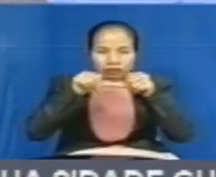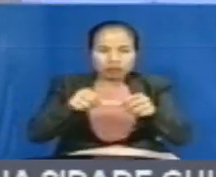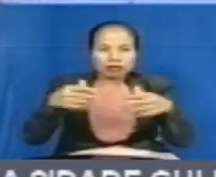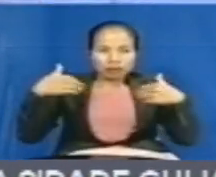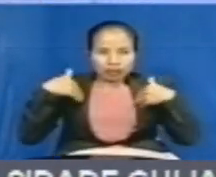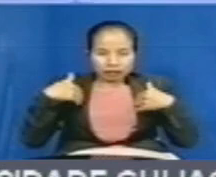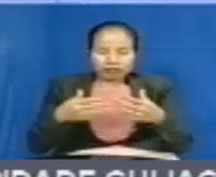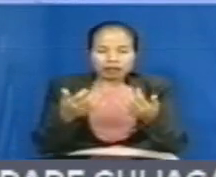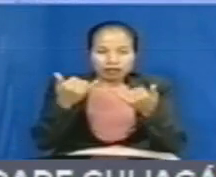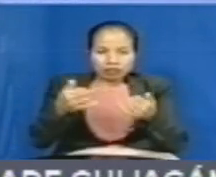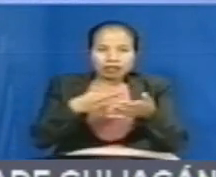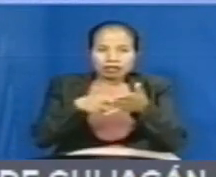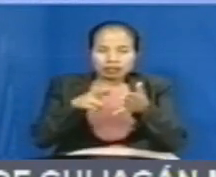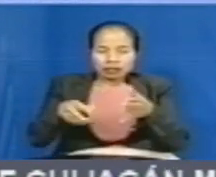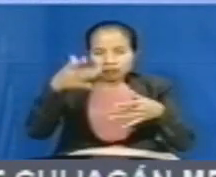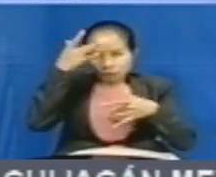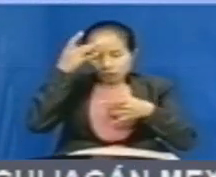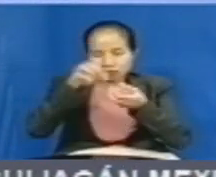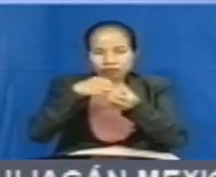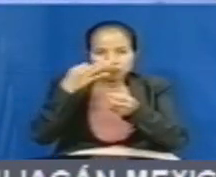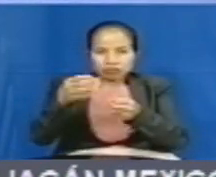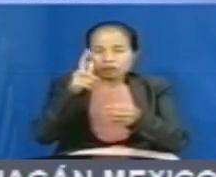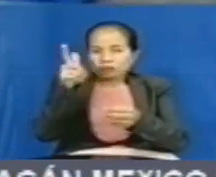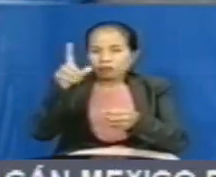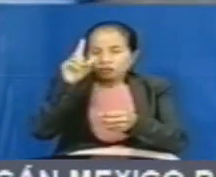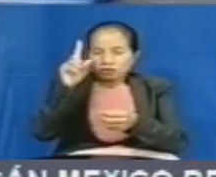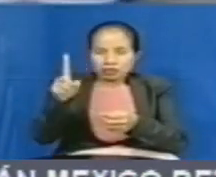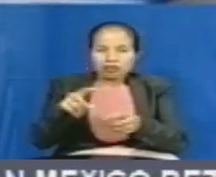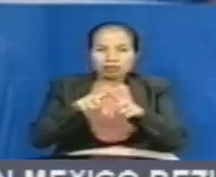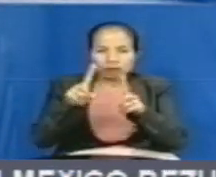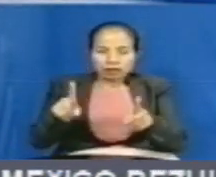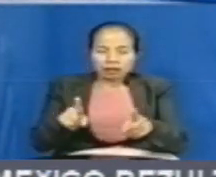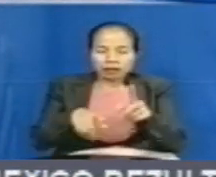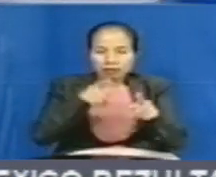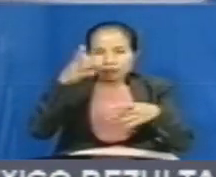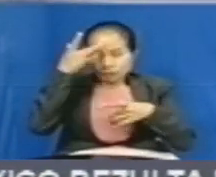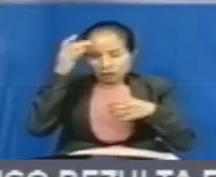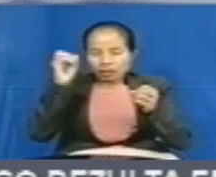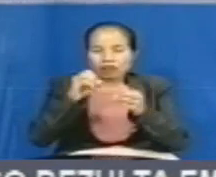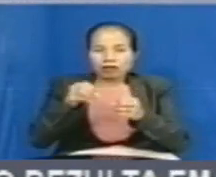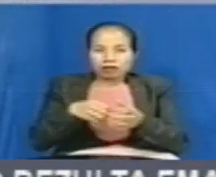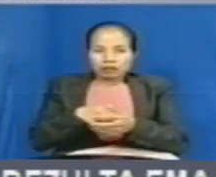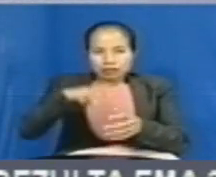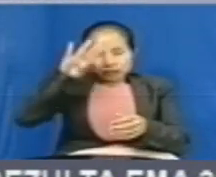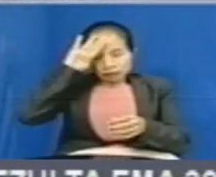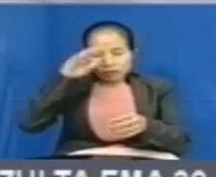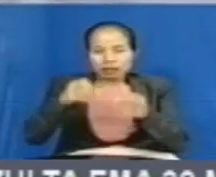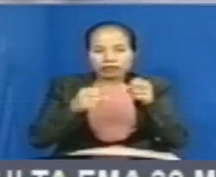existir. Desde onde resiste a caso COVID-19 rua Nuno Resinguida, mas bem paciente sira lá os sintomas, não é